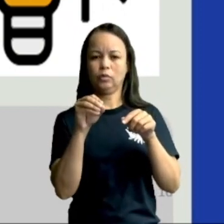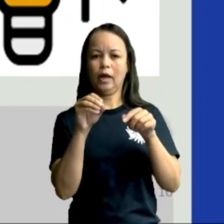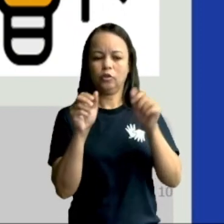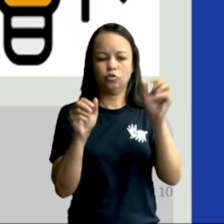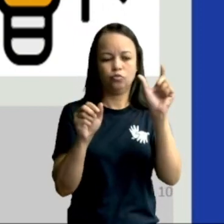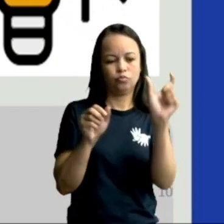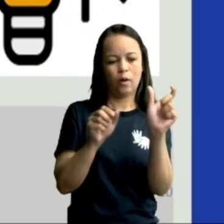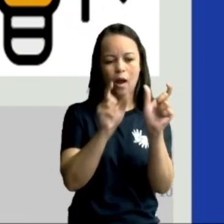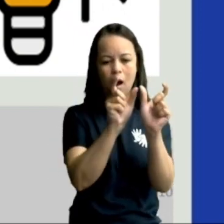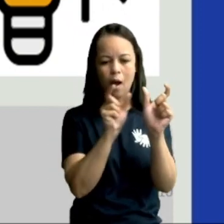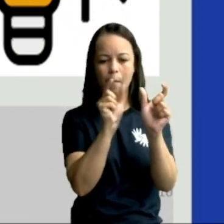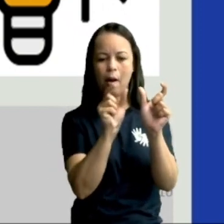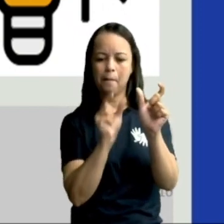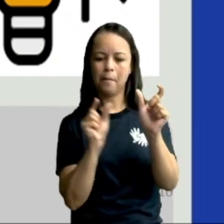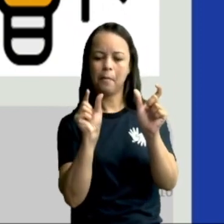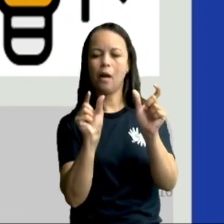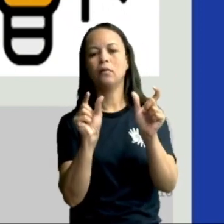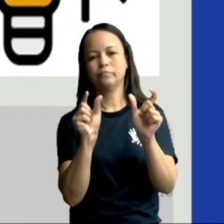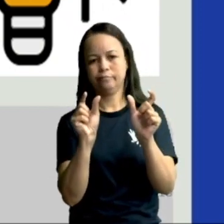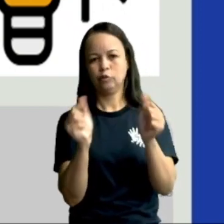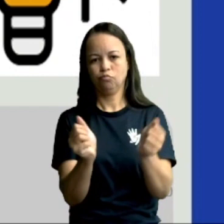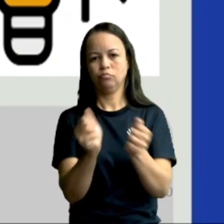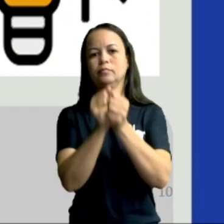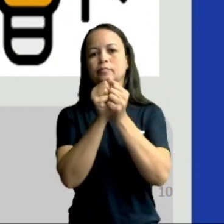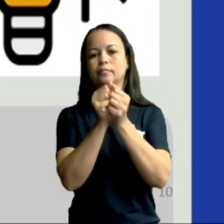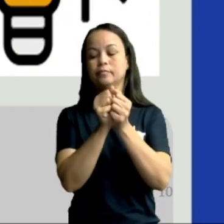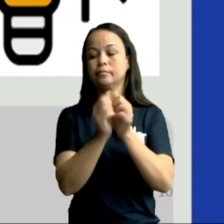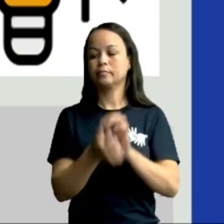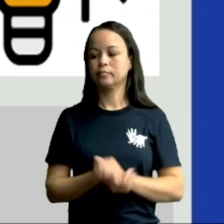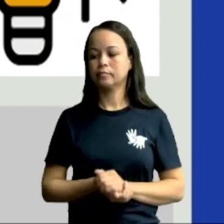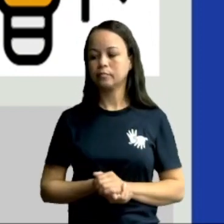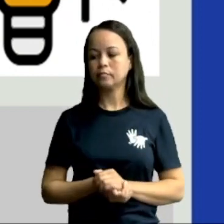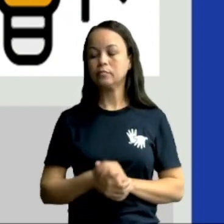bom, gente? Outra palavra importante,